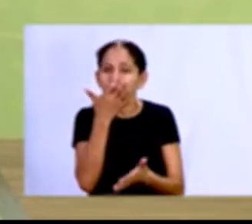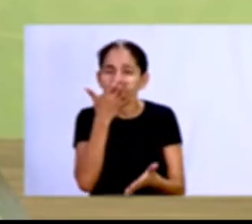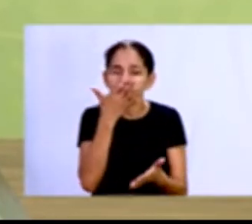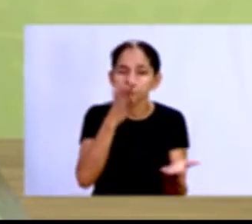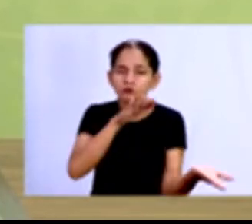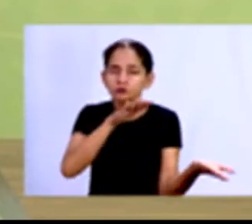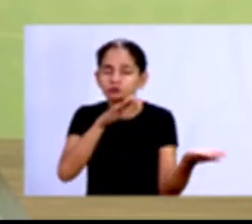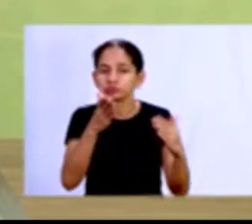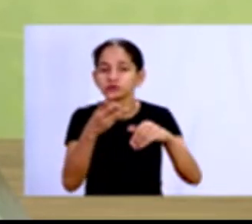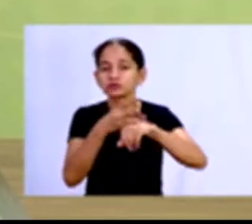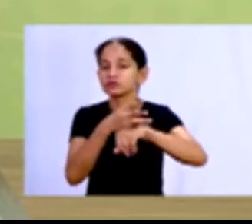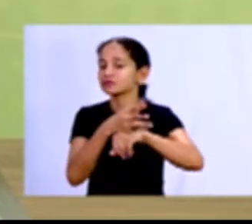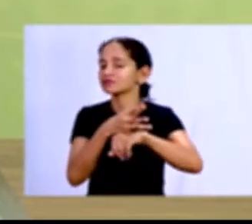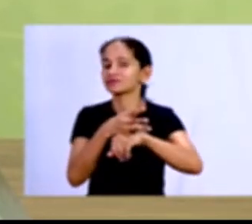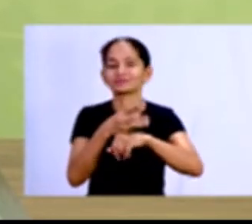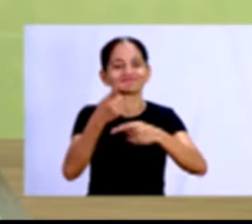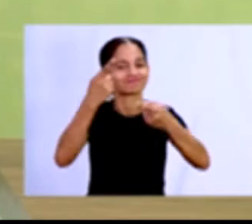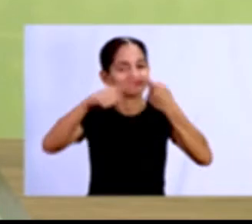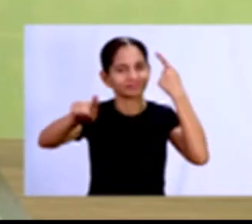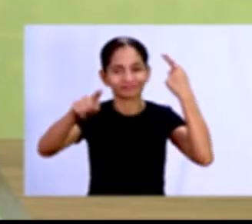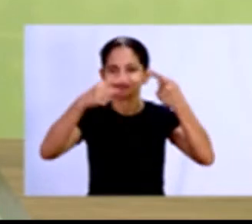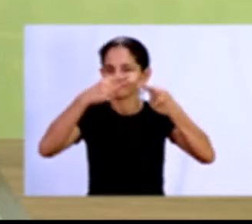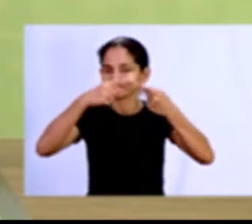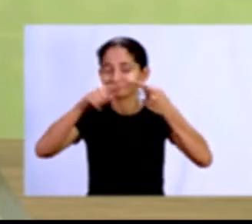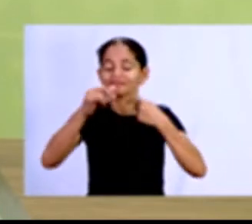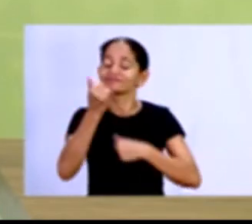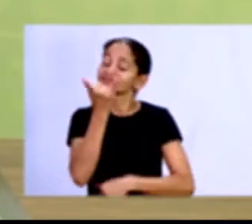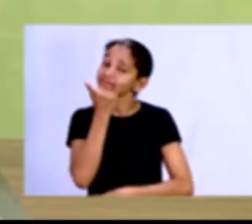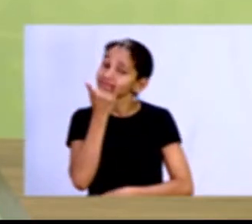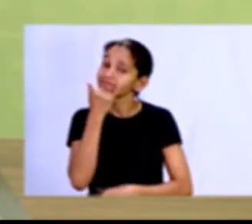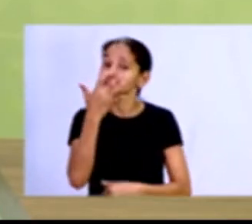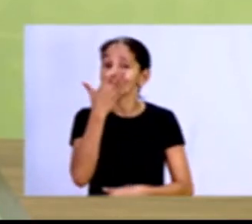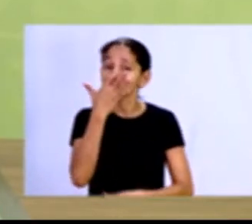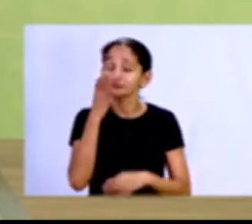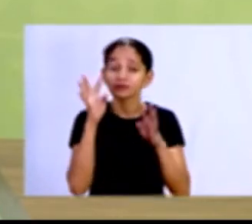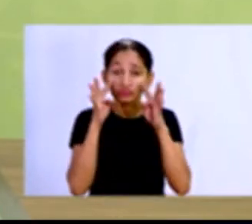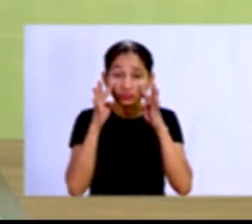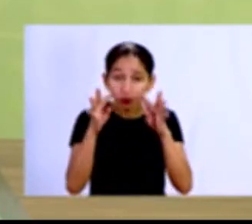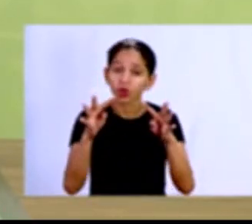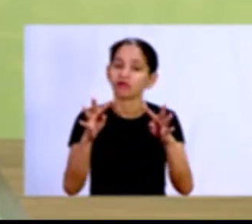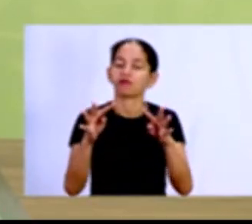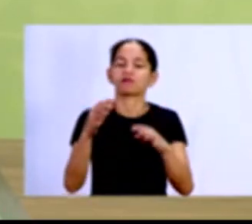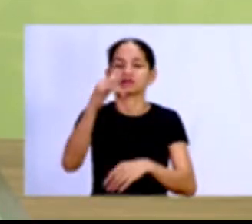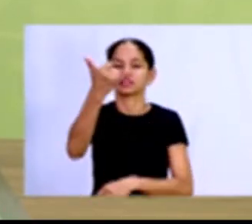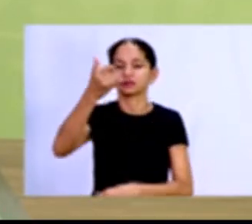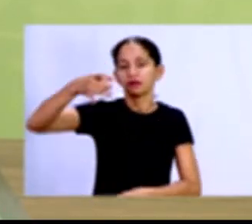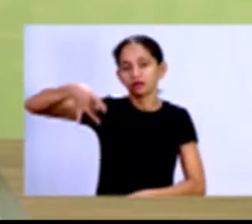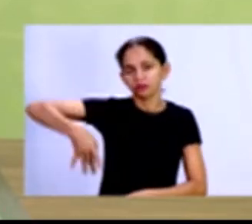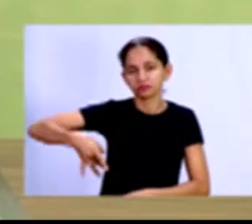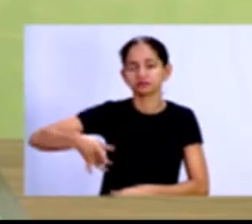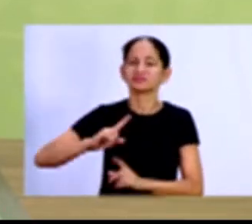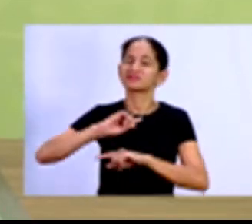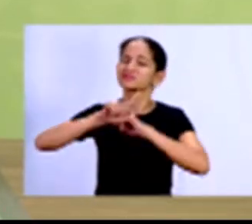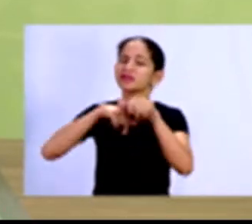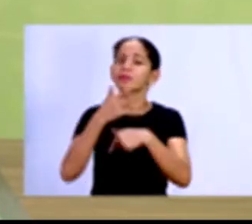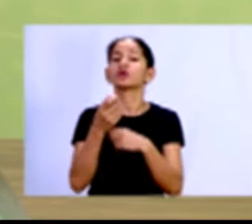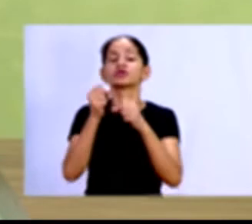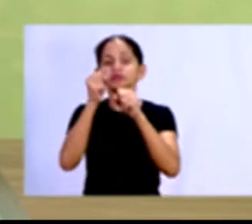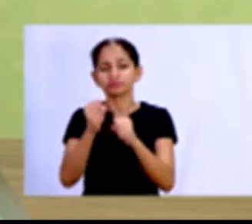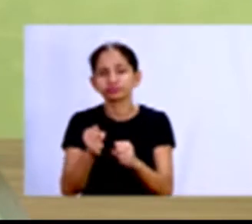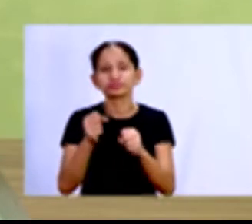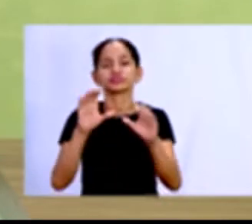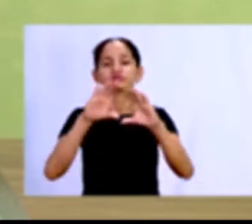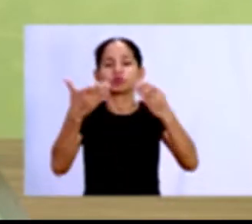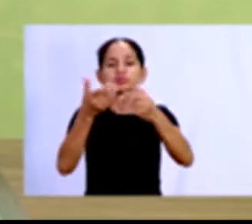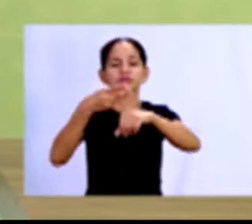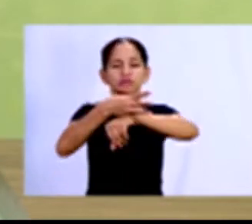você ficar lá no WhatsApp não vai ficar legal. Então, participe da aula também, deixe o celular guardado um pouquinho e use depois em outros momentos, você vai poder